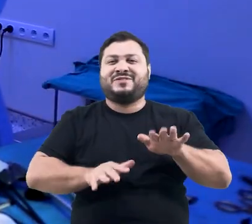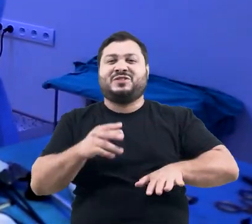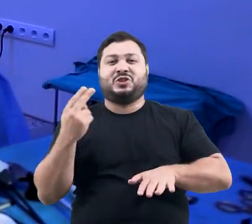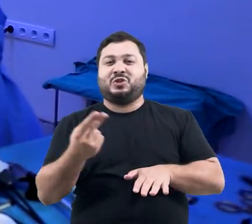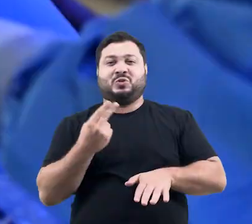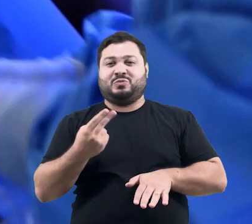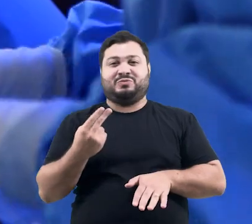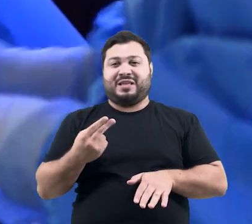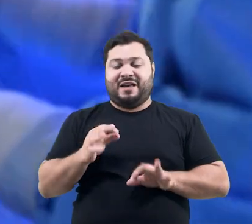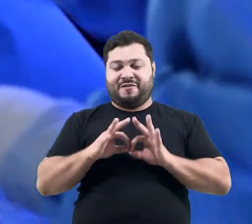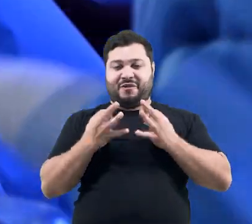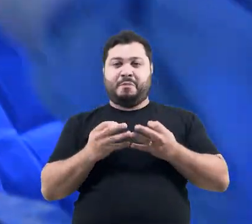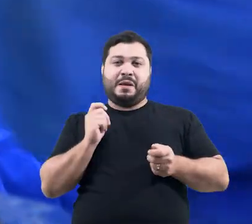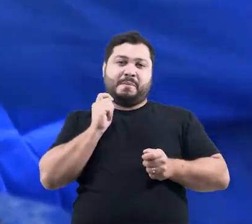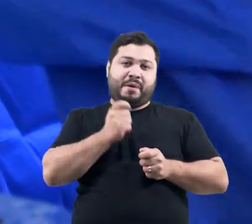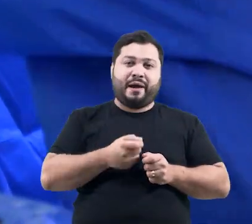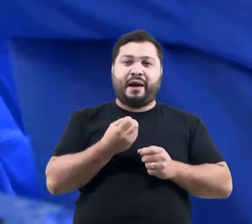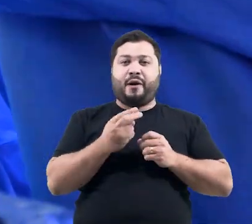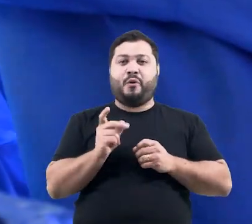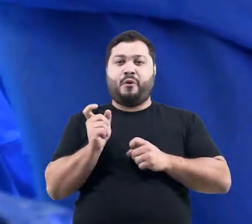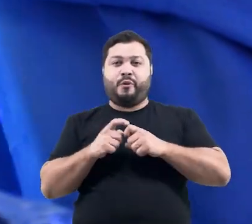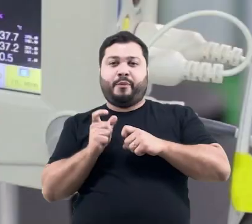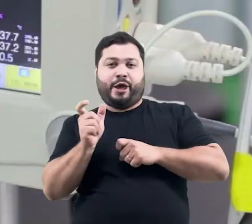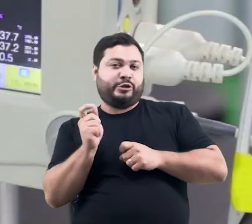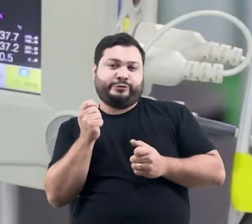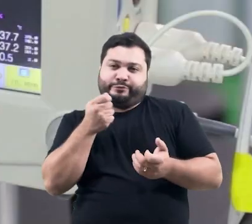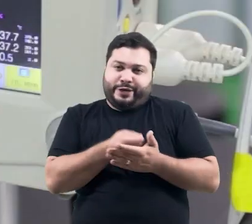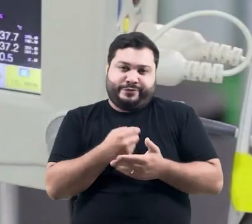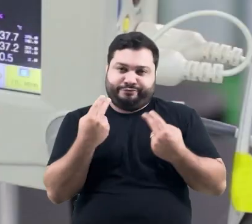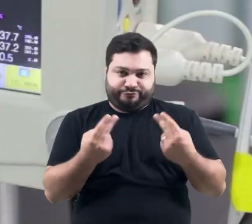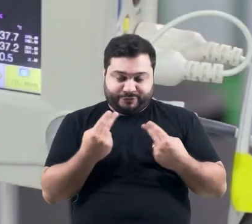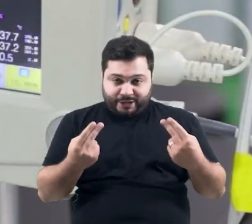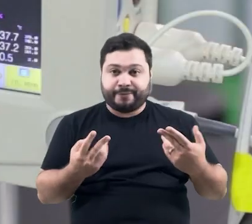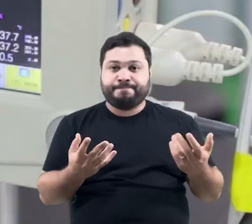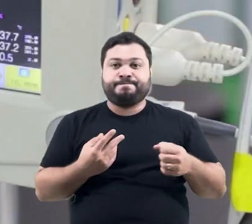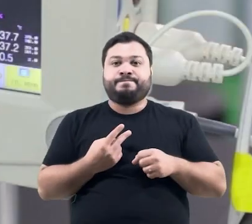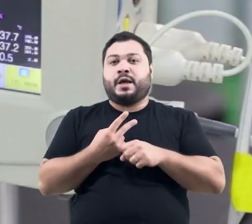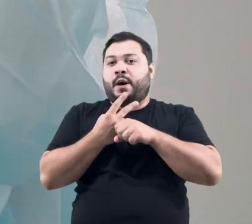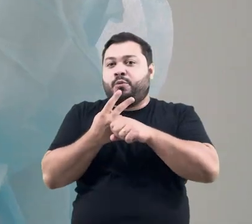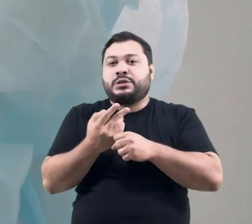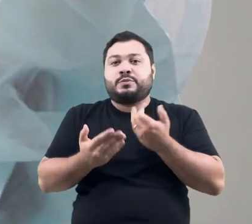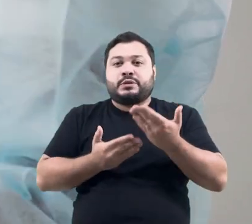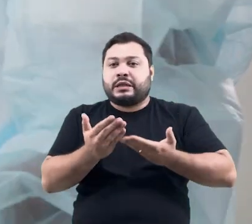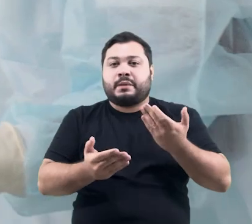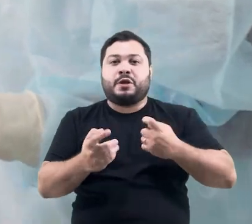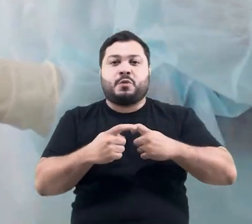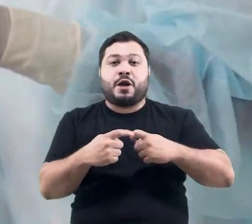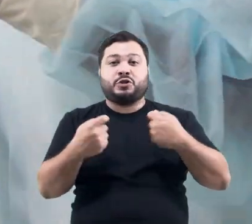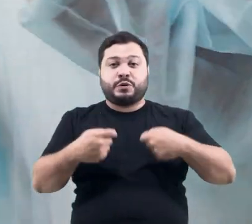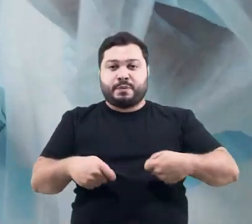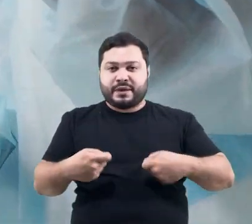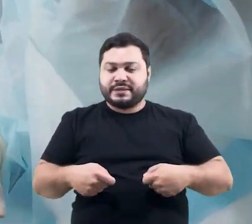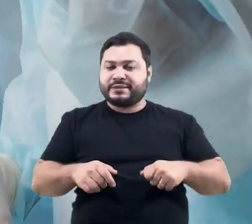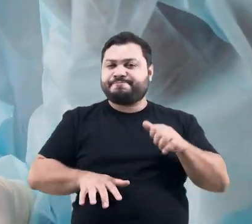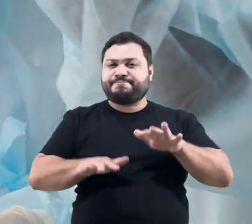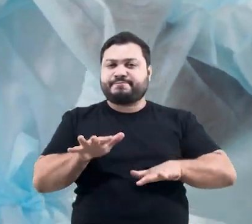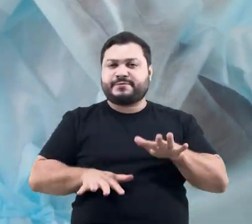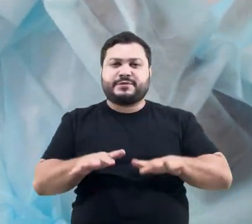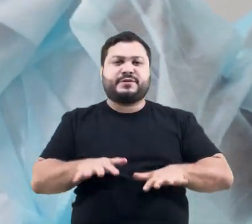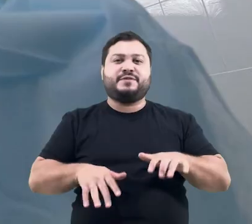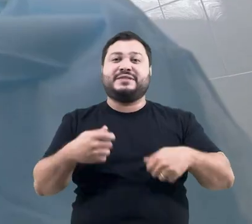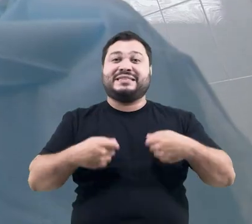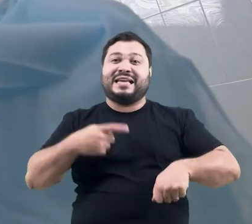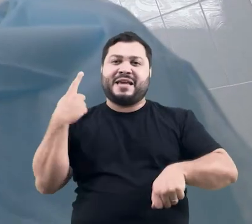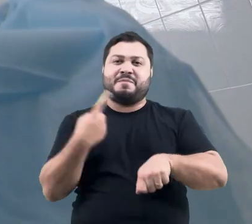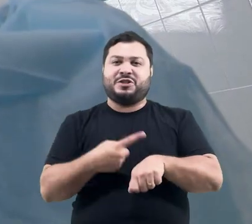que nem sempre são custeados pelo orçamento familiar ou plano de saúde. A busca pelo tratamento médico